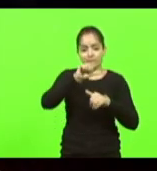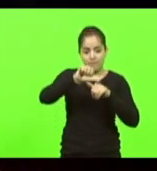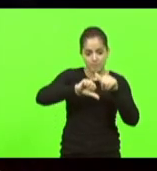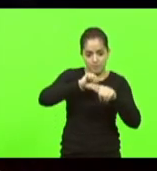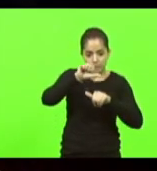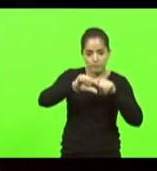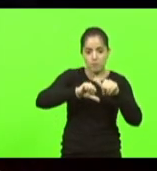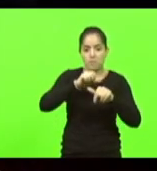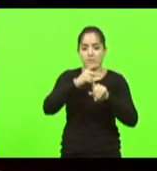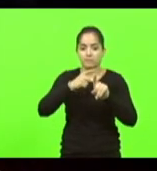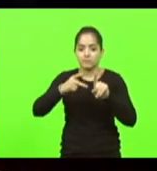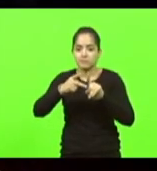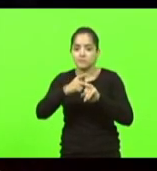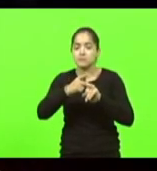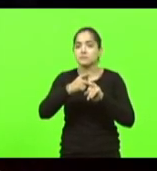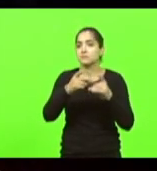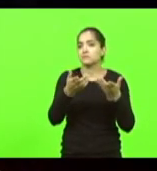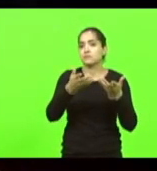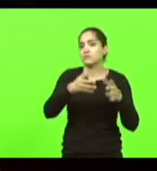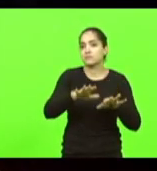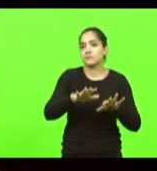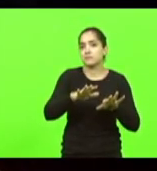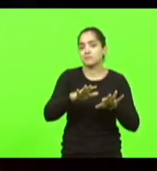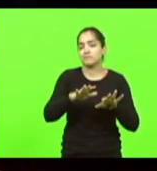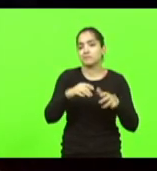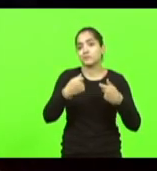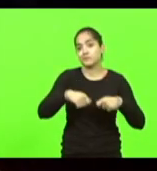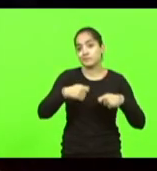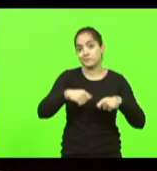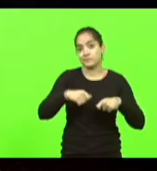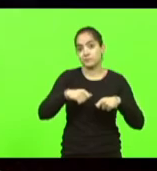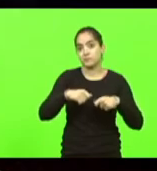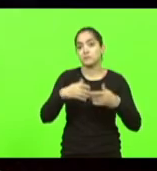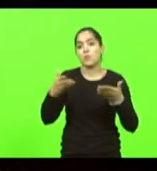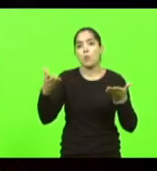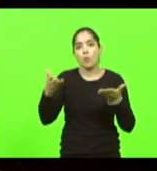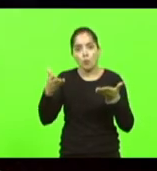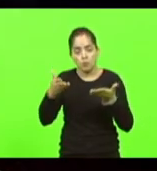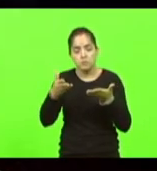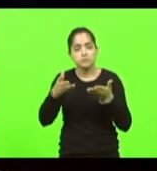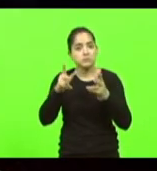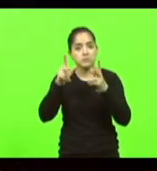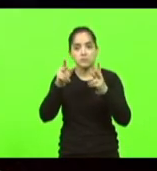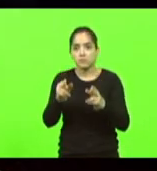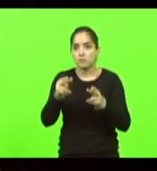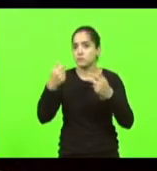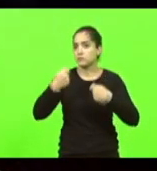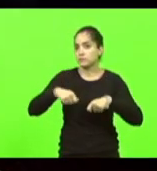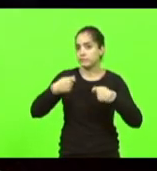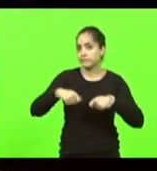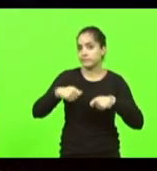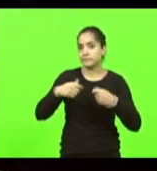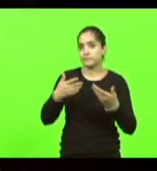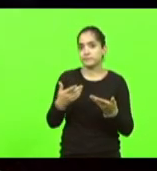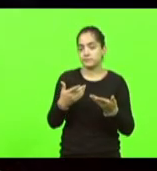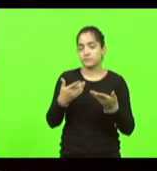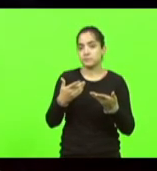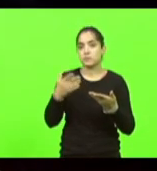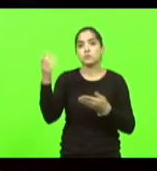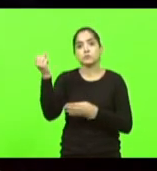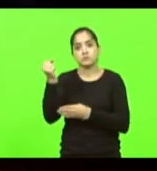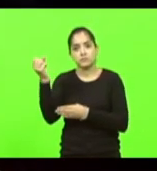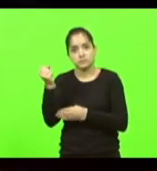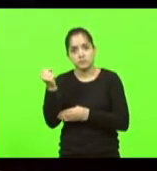previdência precisou é disso que nós estamos falando aqui é um compromisso com os aposentados atuais